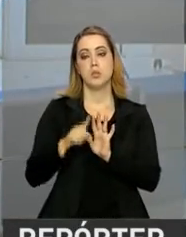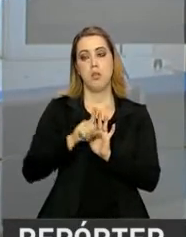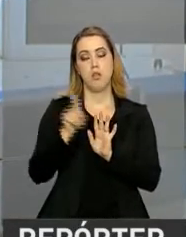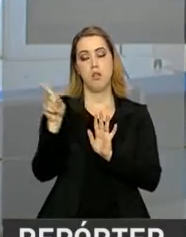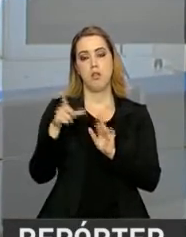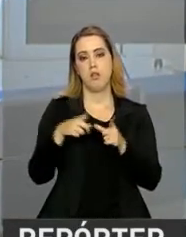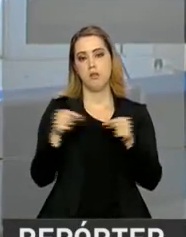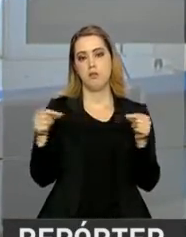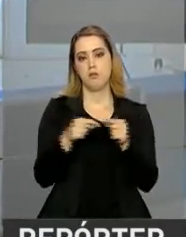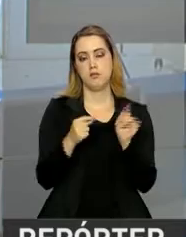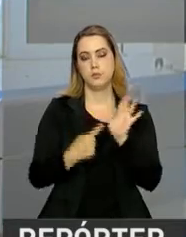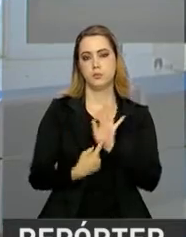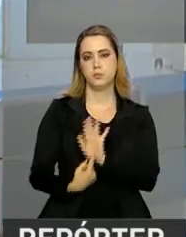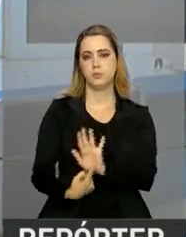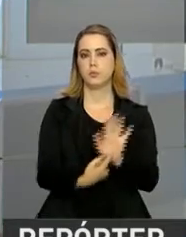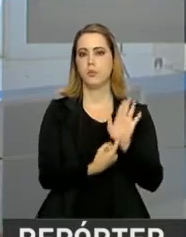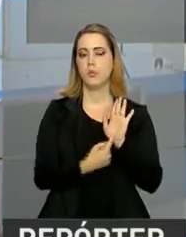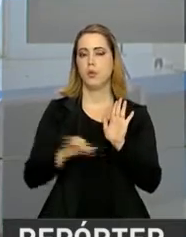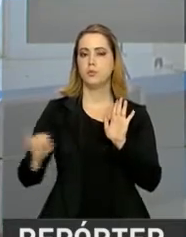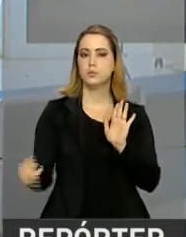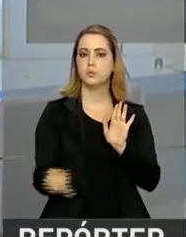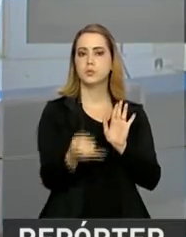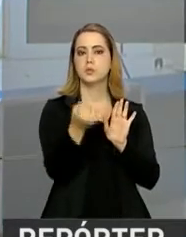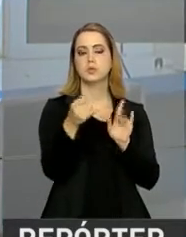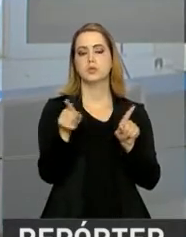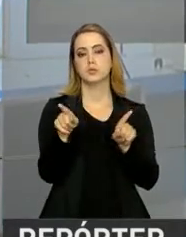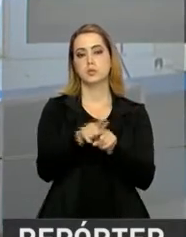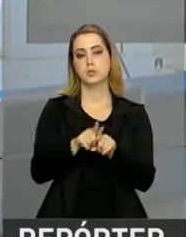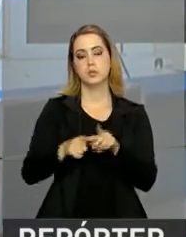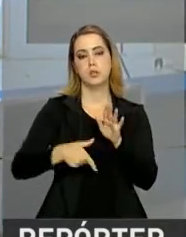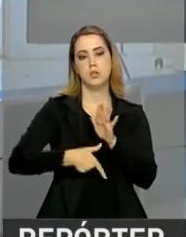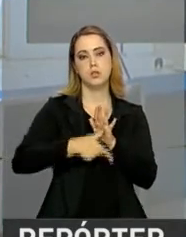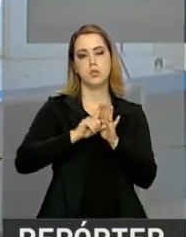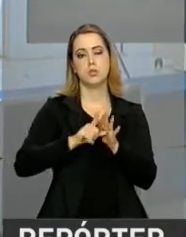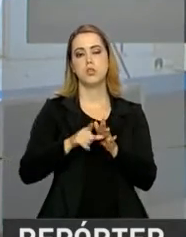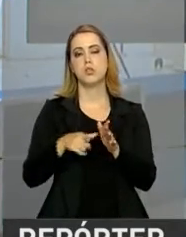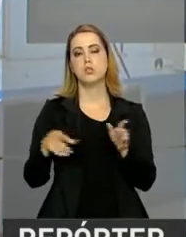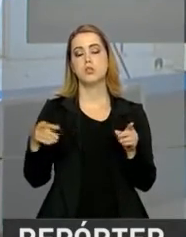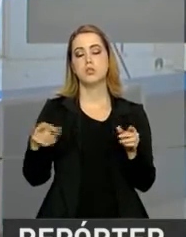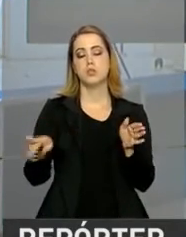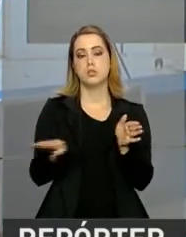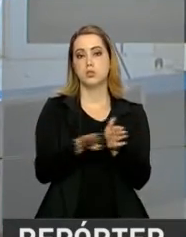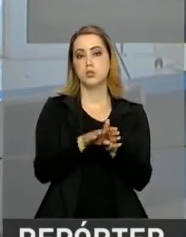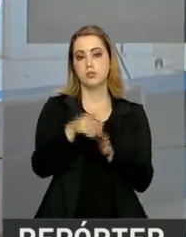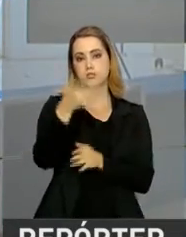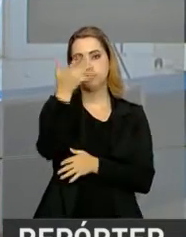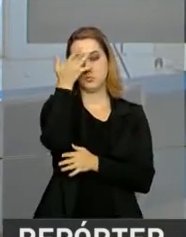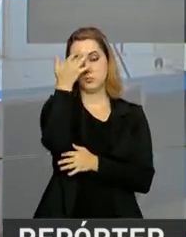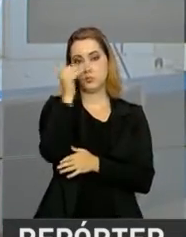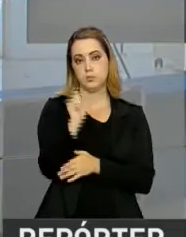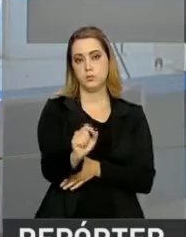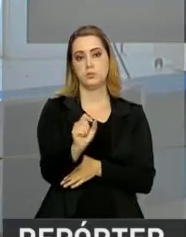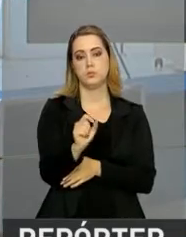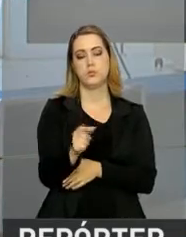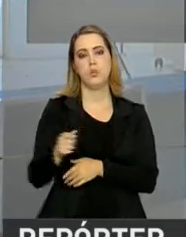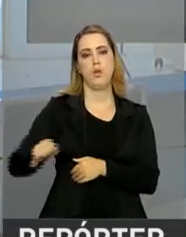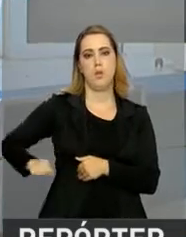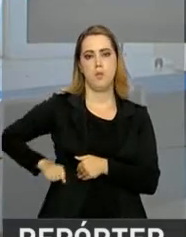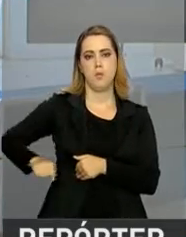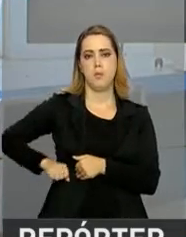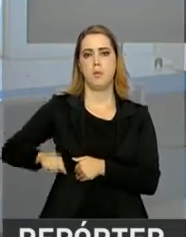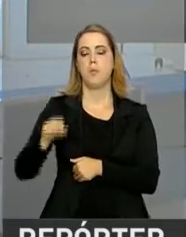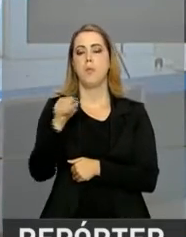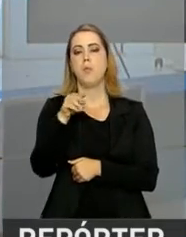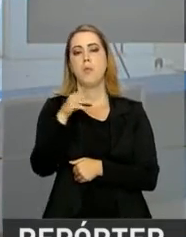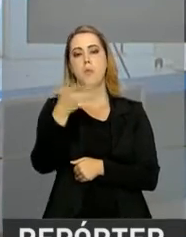para investidores estrangeiros. Antes, ele esteve em Goa, na Índia. E a repórter Paola Deorte conversou com o embaixador brasileiro na Índia.